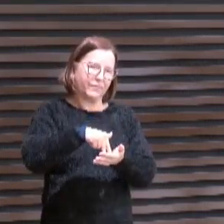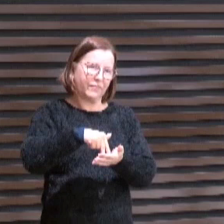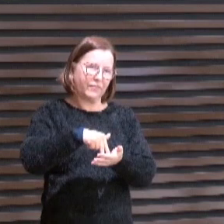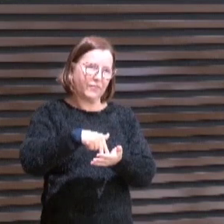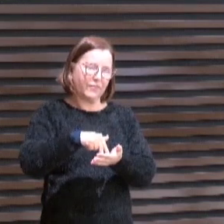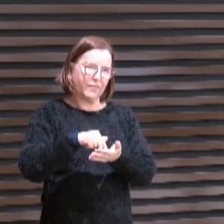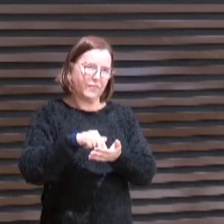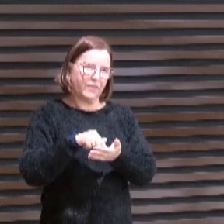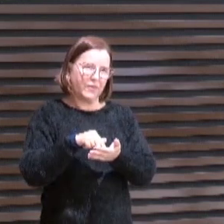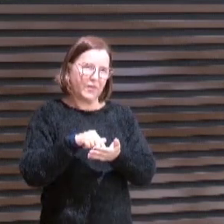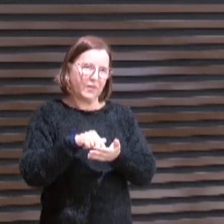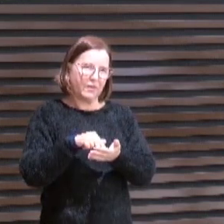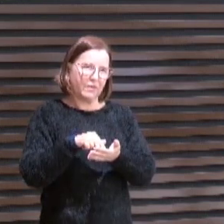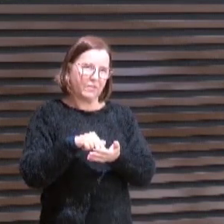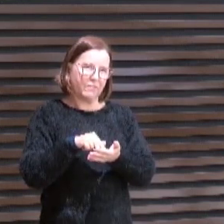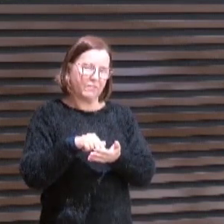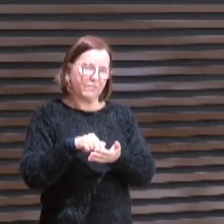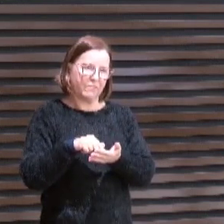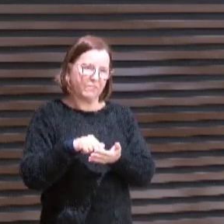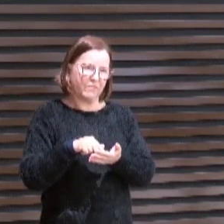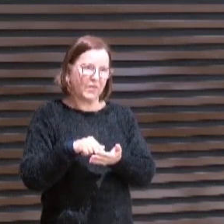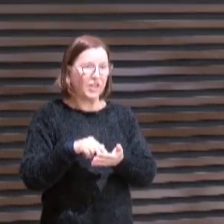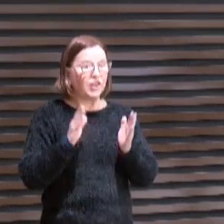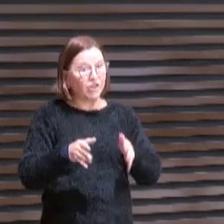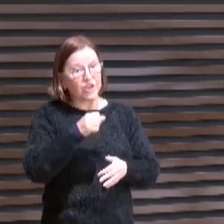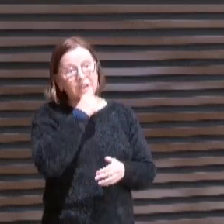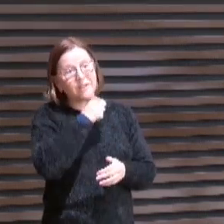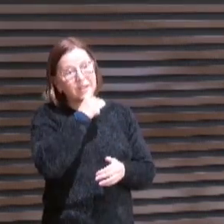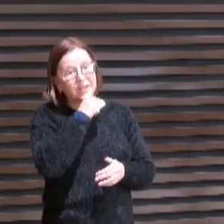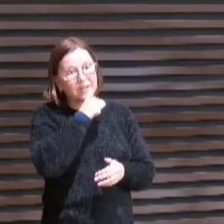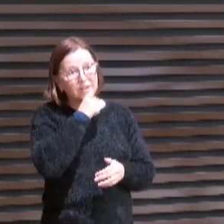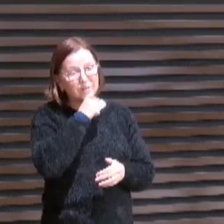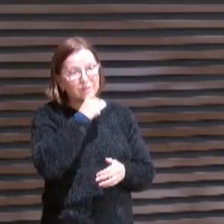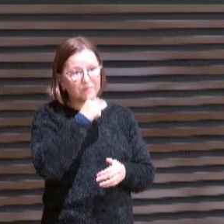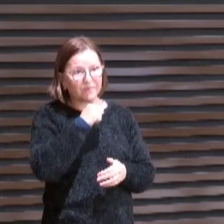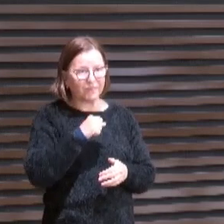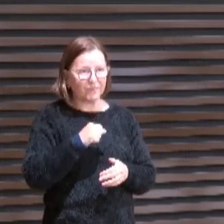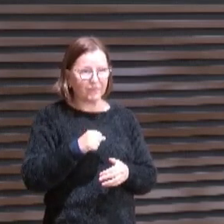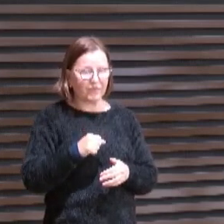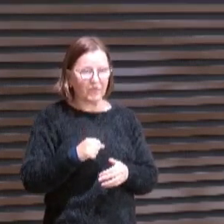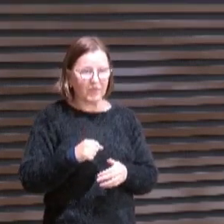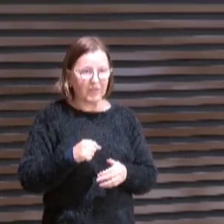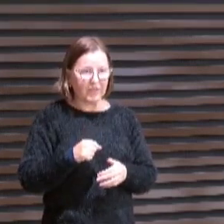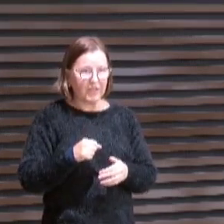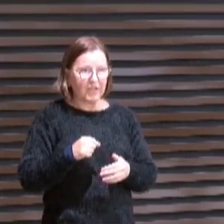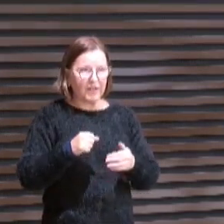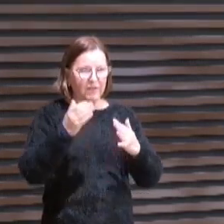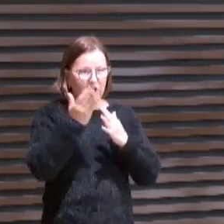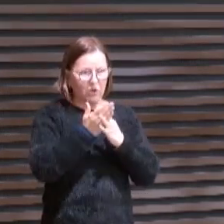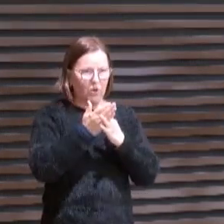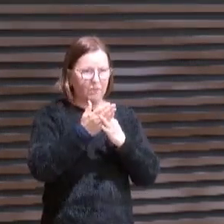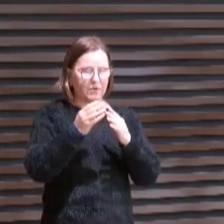cerca, na sua idade já avançada, e entrou no meio de 2 gladiadores e gritou: "Em nome